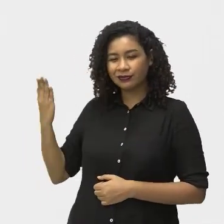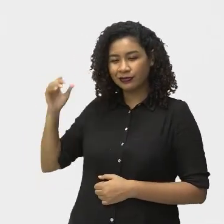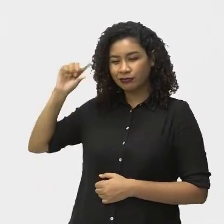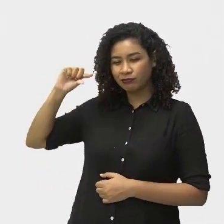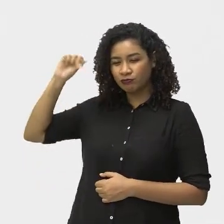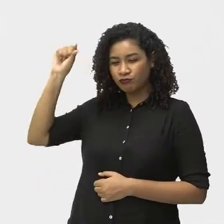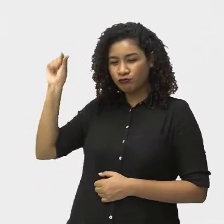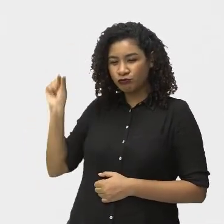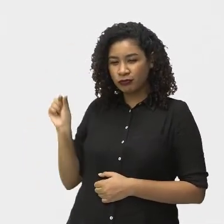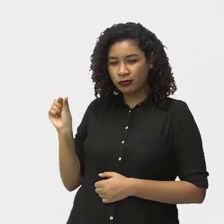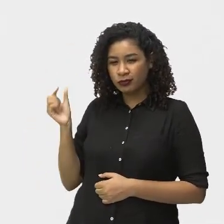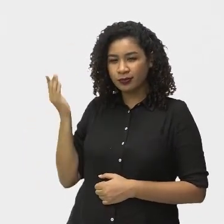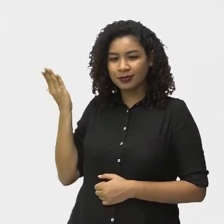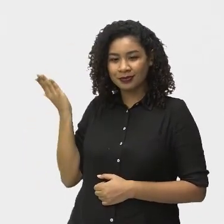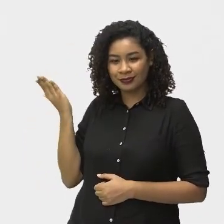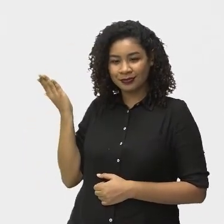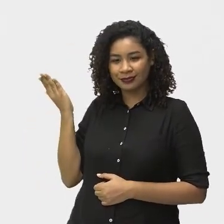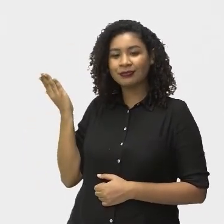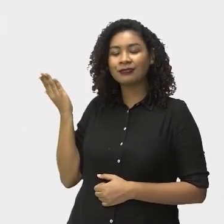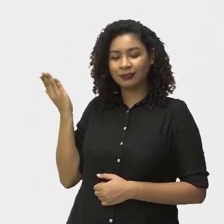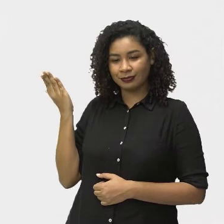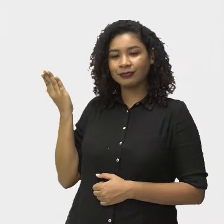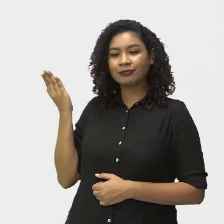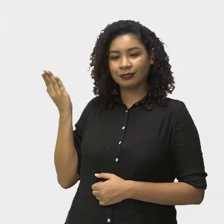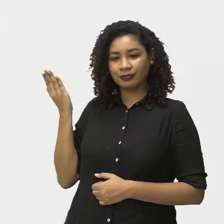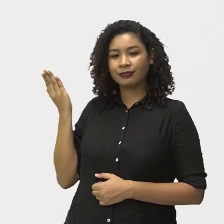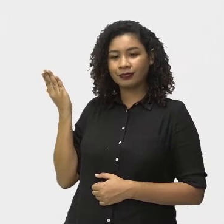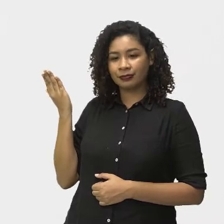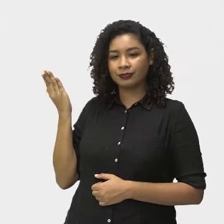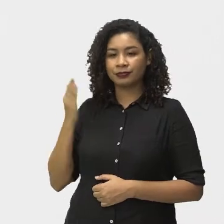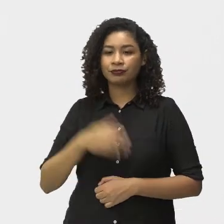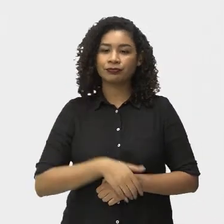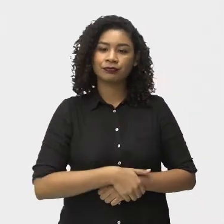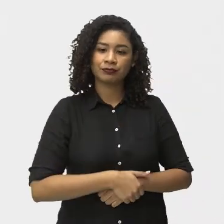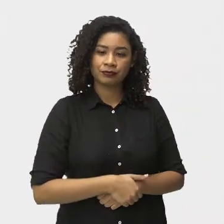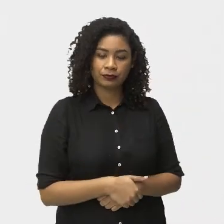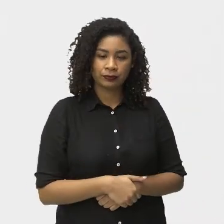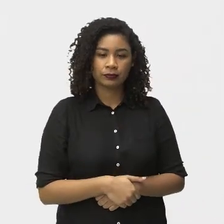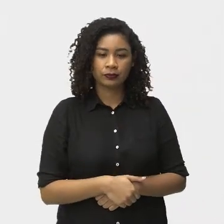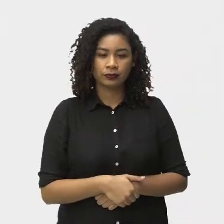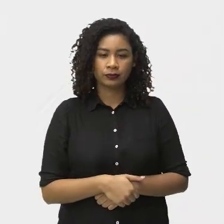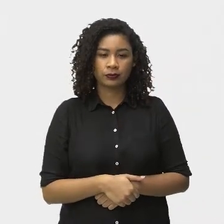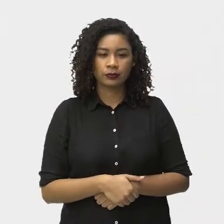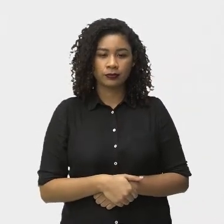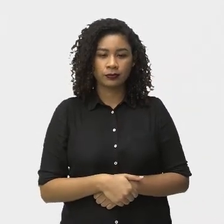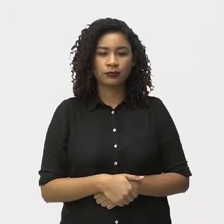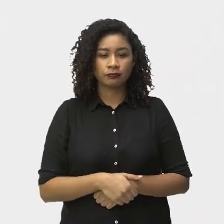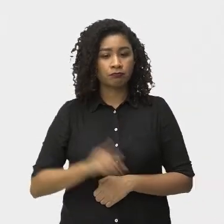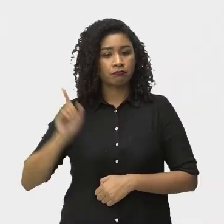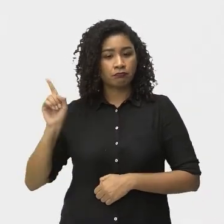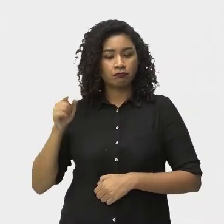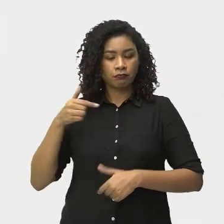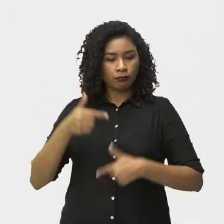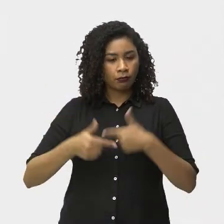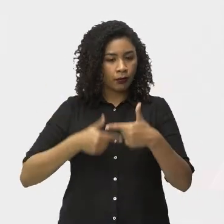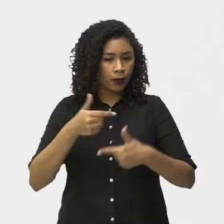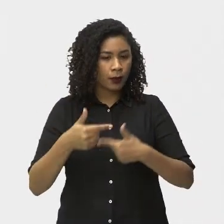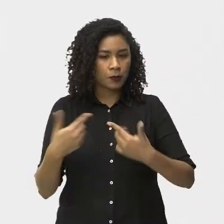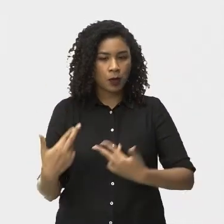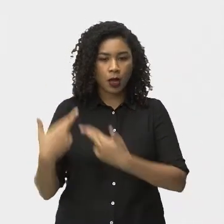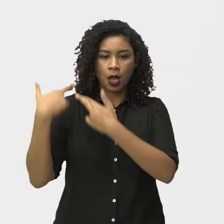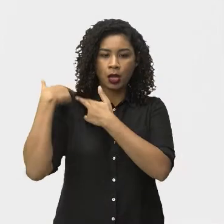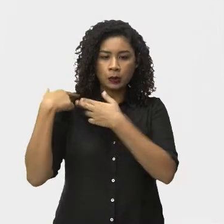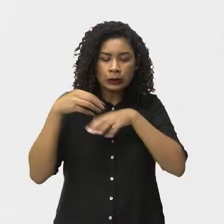né, como são esses canais aqui que você pode observar, certo? E vão fazer o transporte lá do